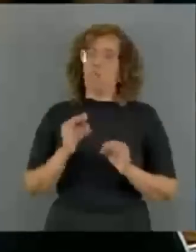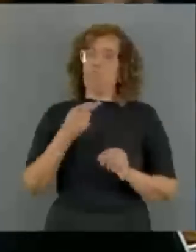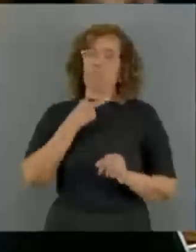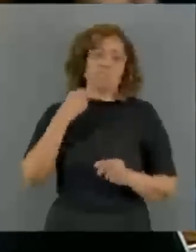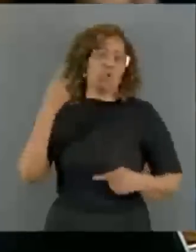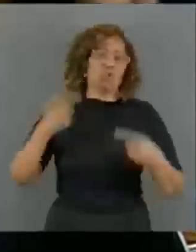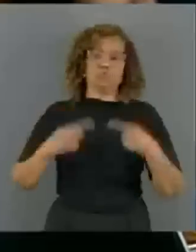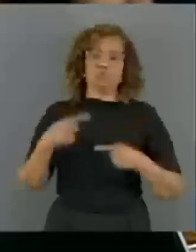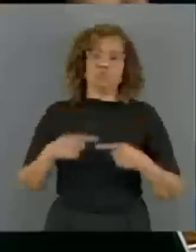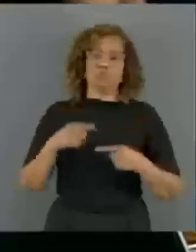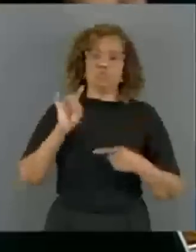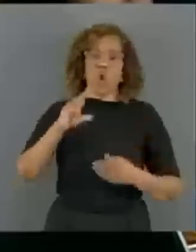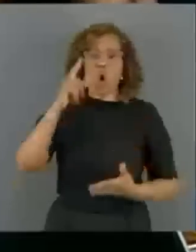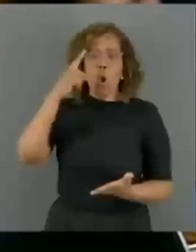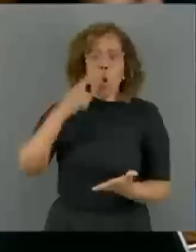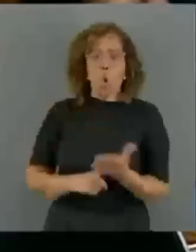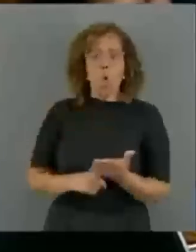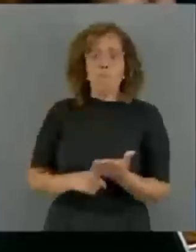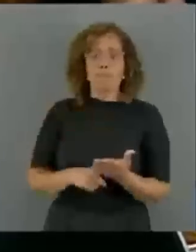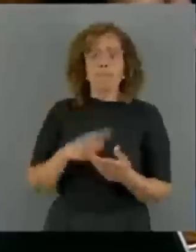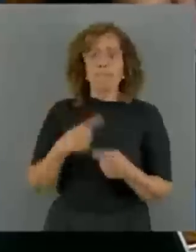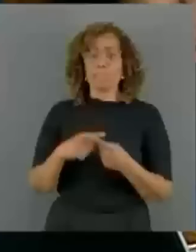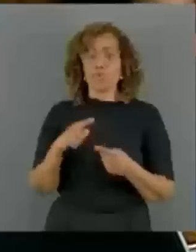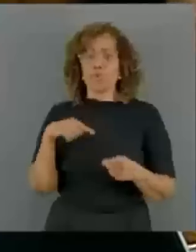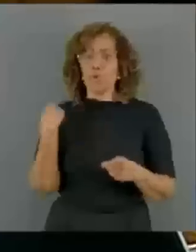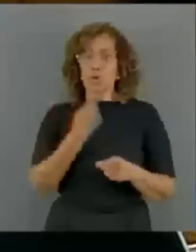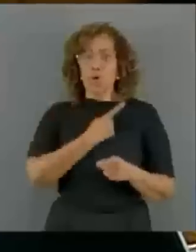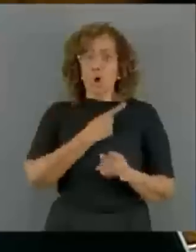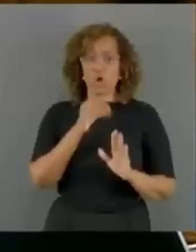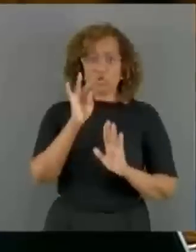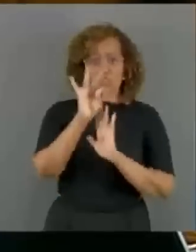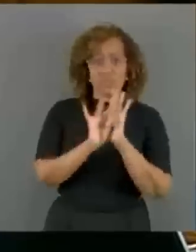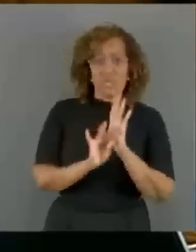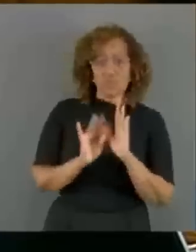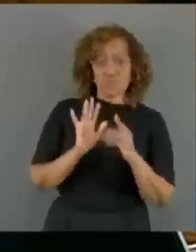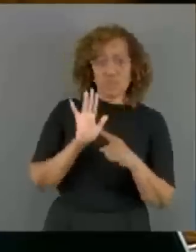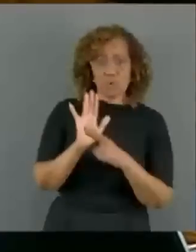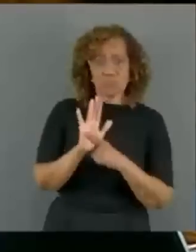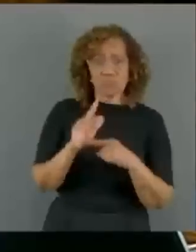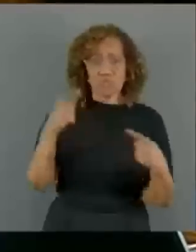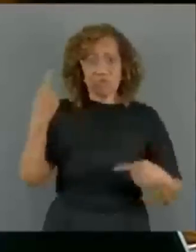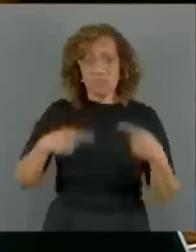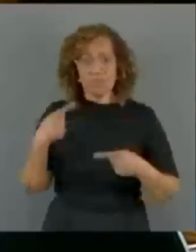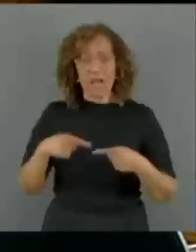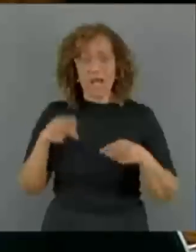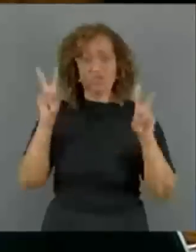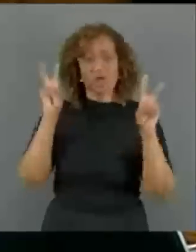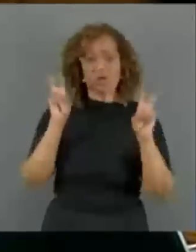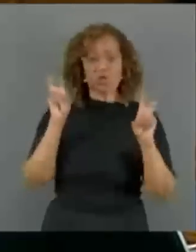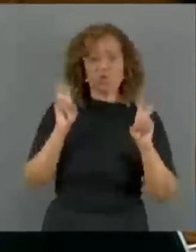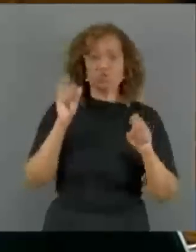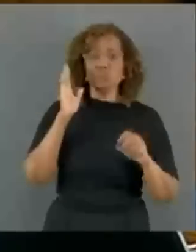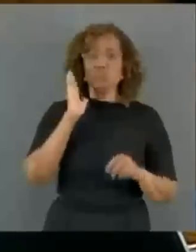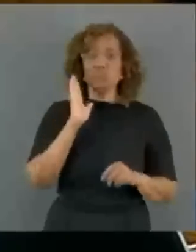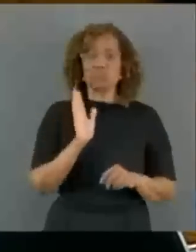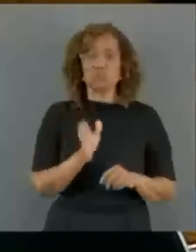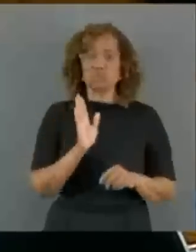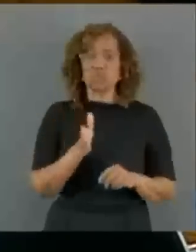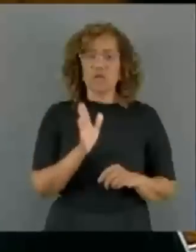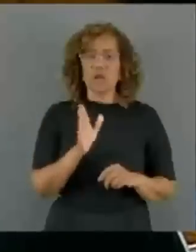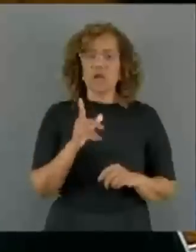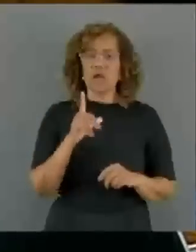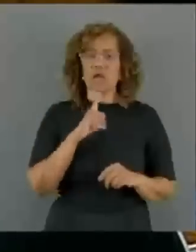cumpre. Ora, nós estamos colocando aqui no texto, ressurgindo um debate, um assunto que já vai estar com vício